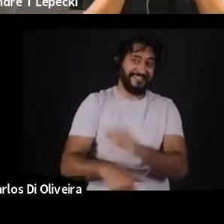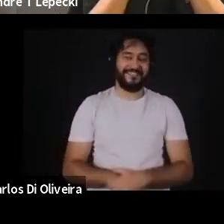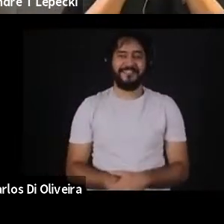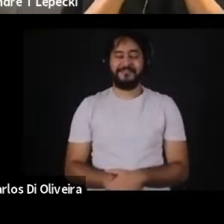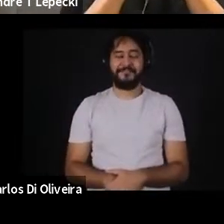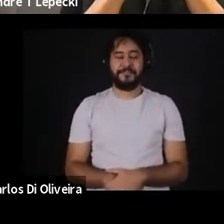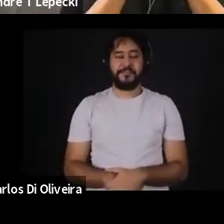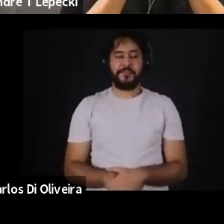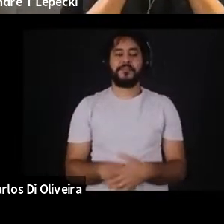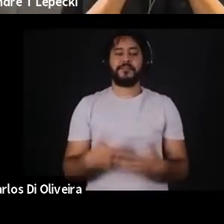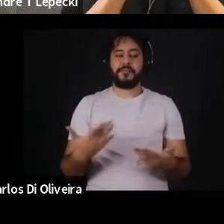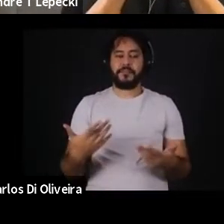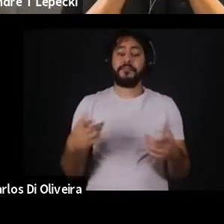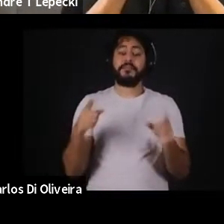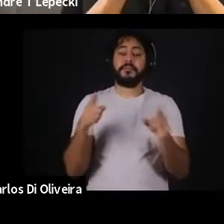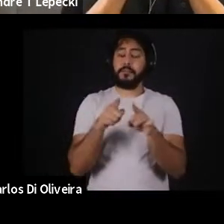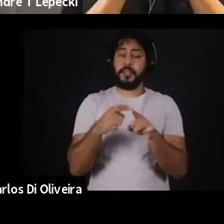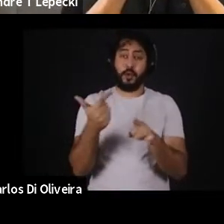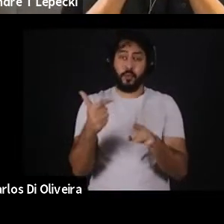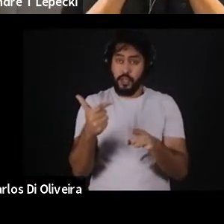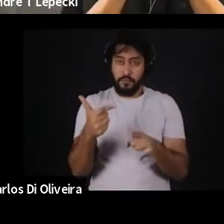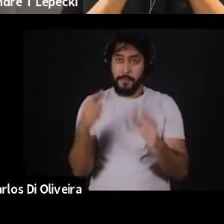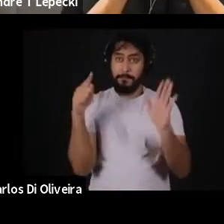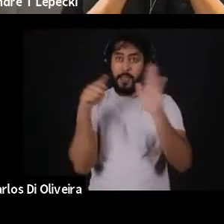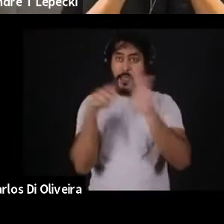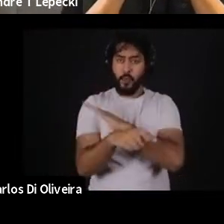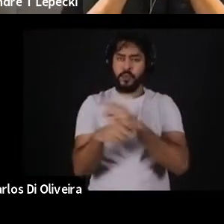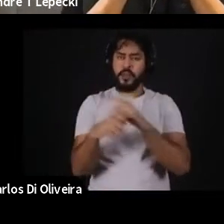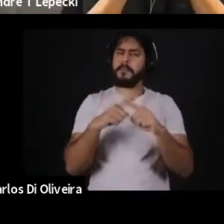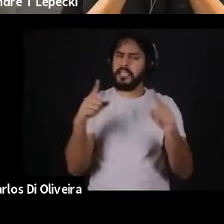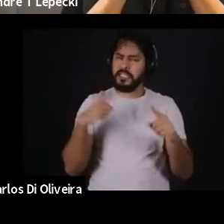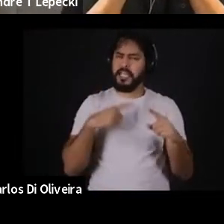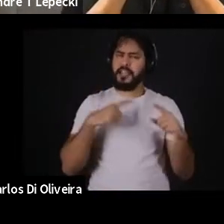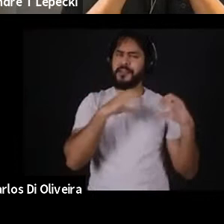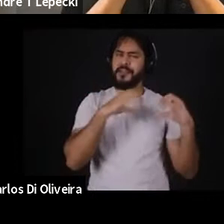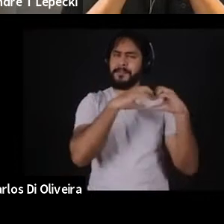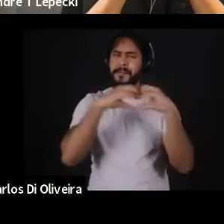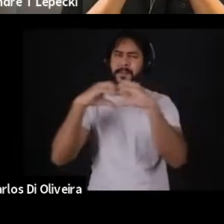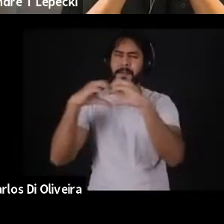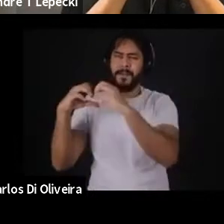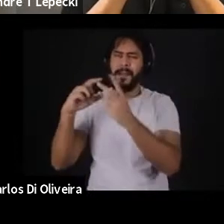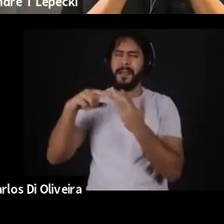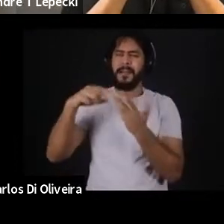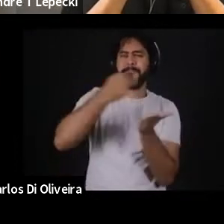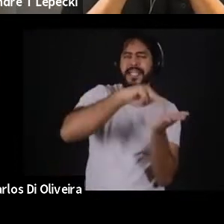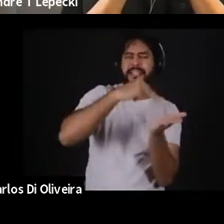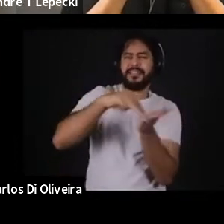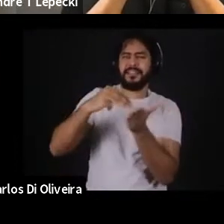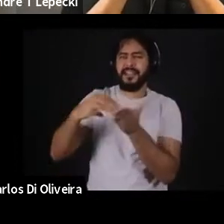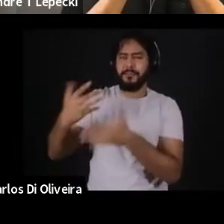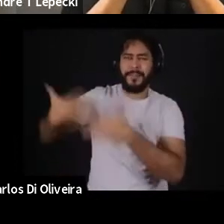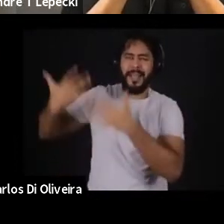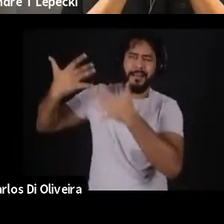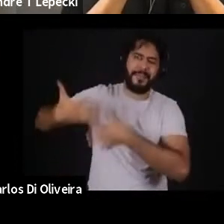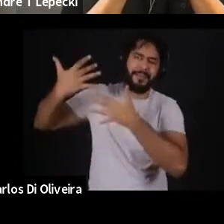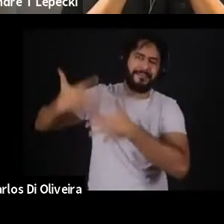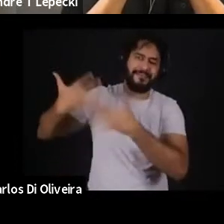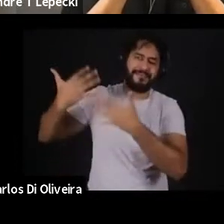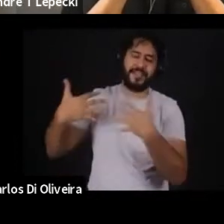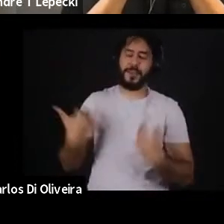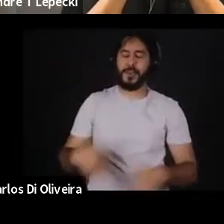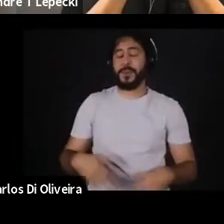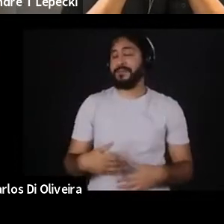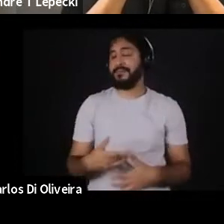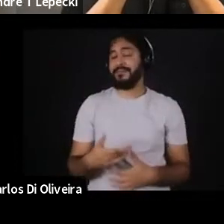Maravilha. E, pessoal, nós não tivemos perguntas, mas tiveram mil corações, mensagens, uma galera conhecida e querida aqui. Enfim, é